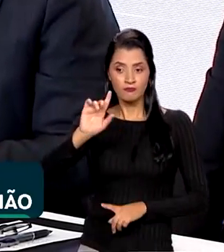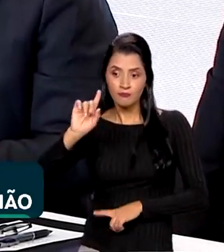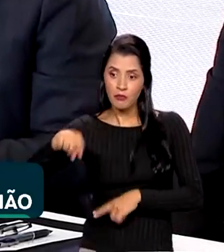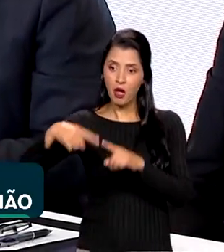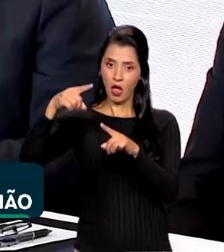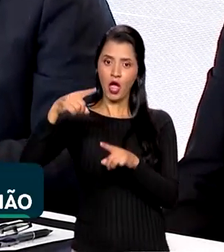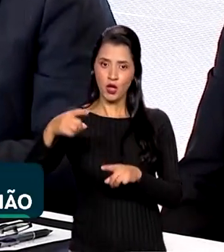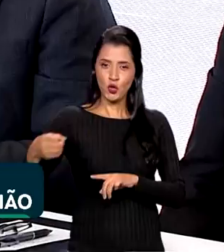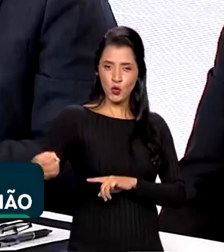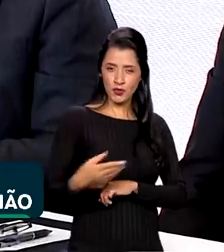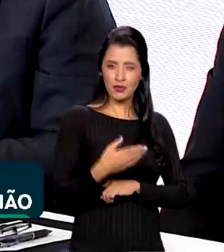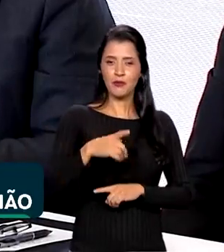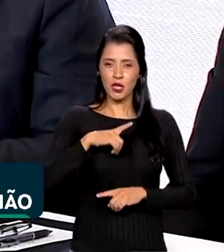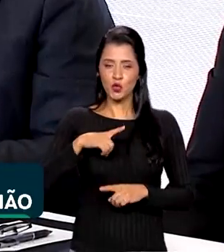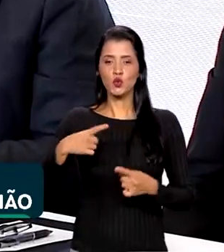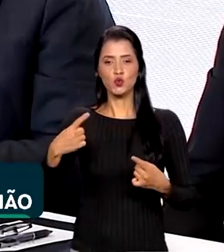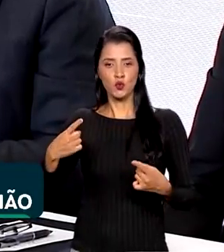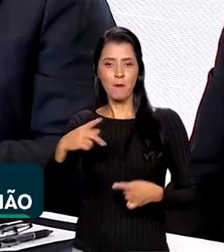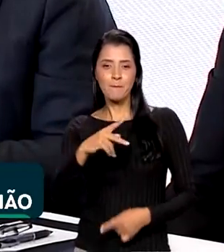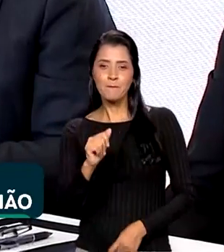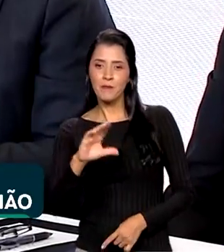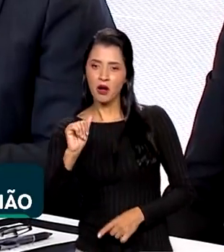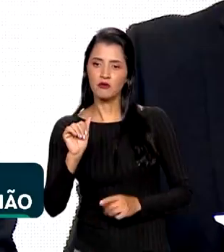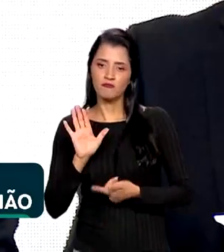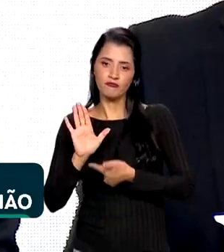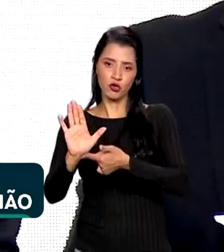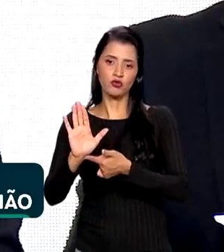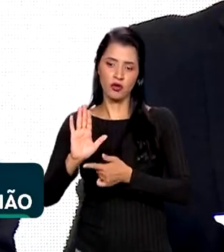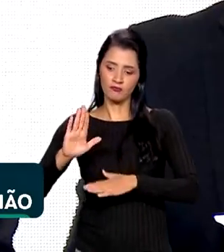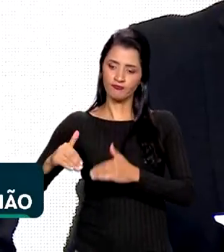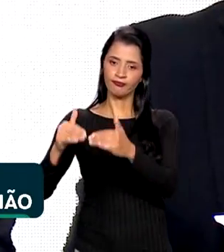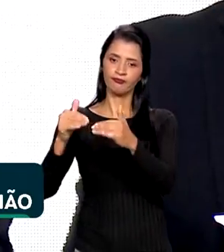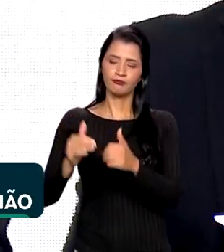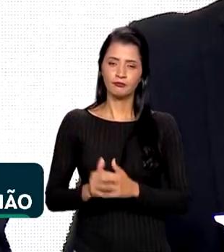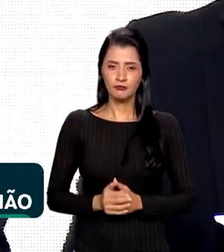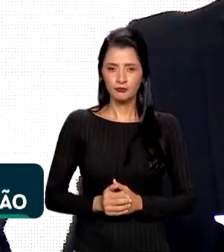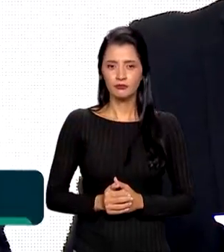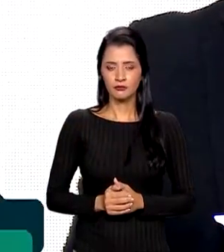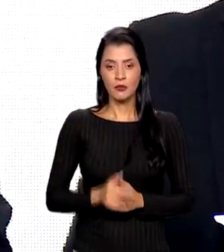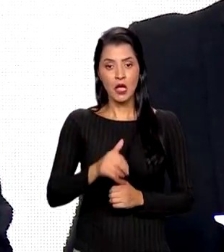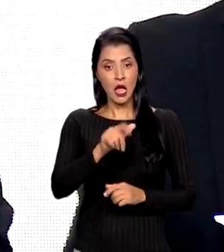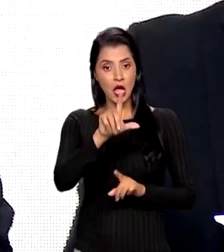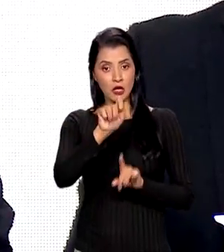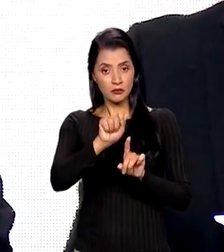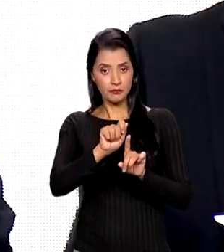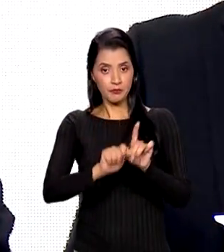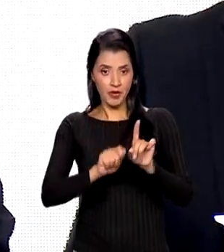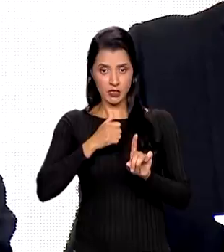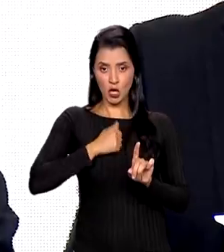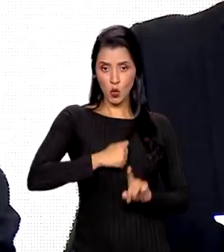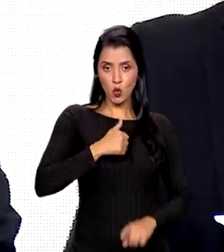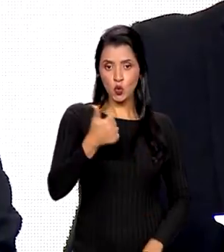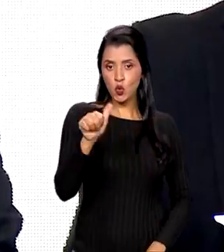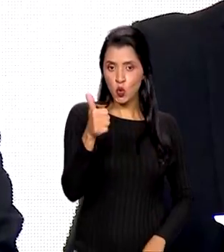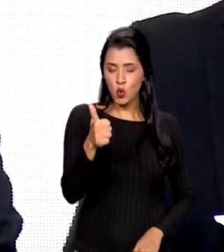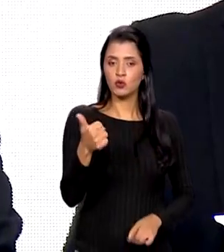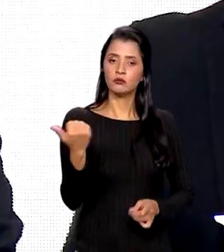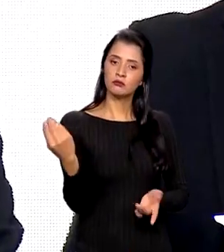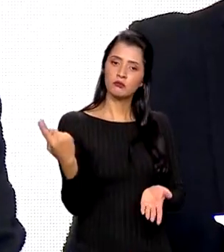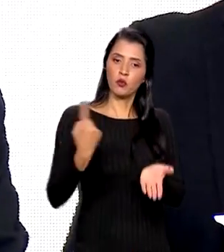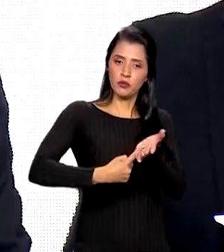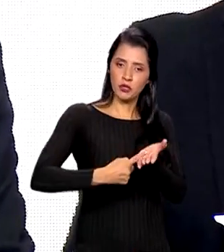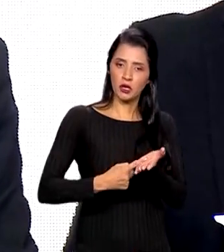novo PAC vai ajudar no desenvolvimento da região. Dia 11, próximo, está na agenda do presidente